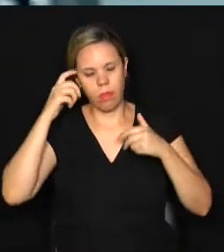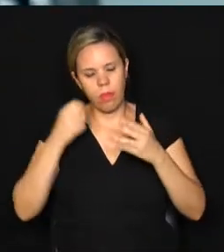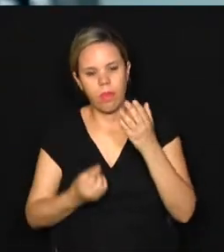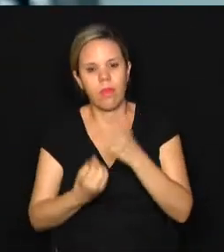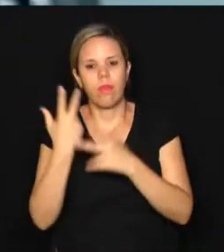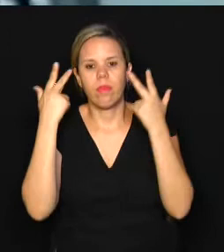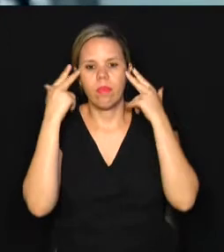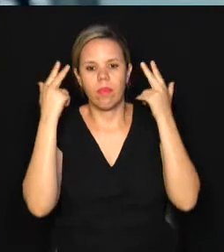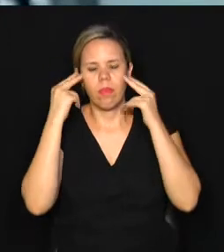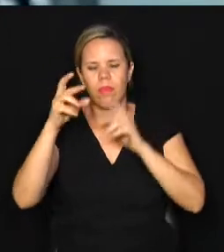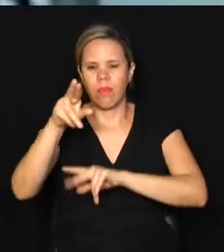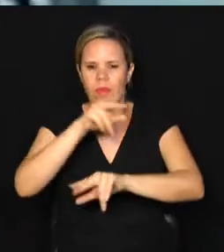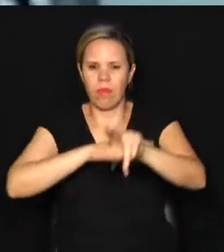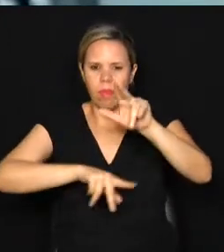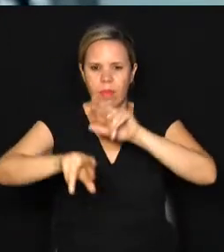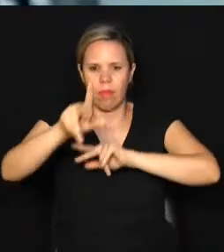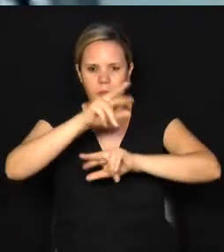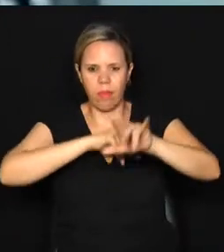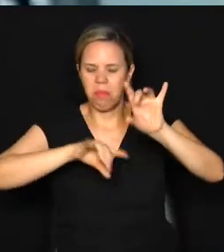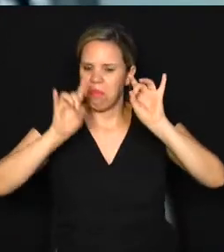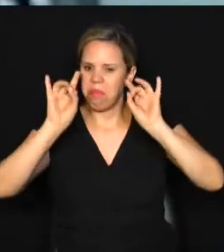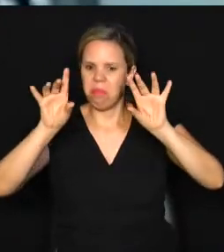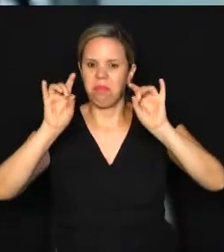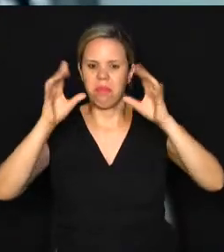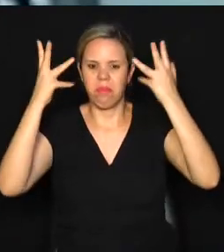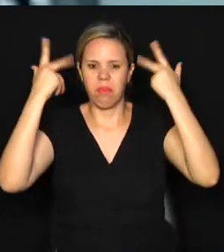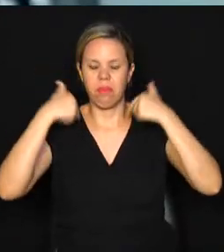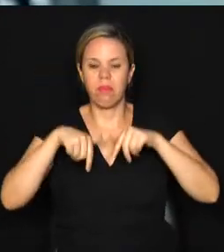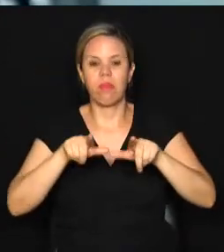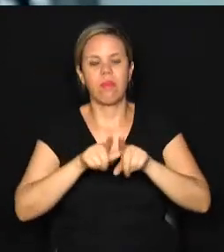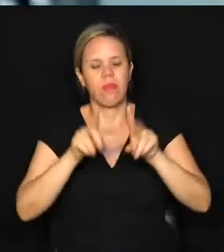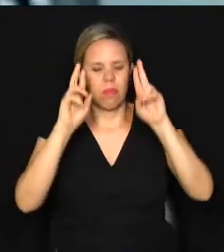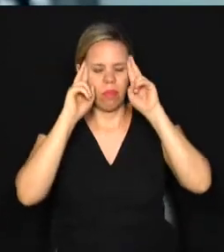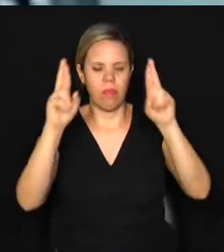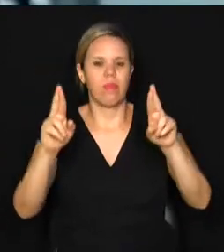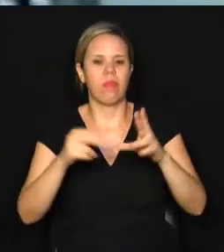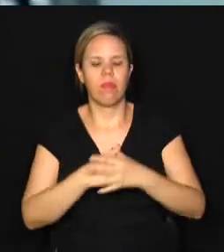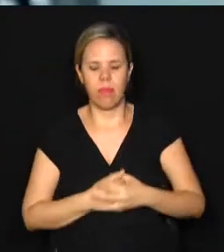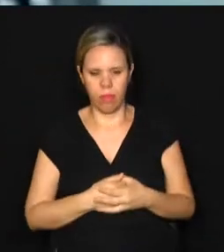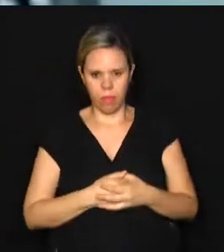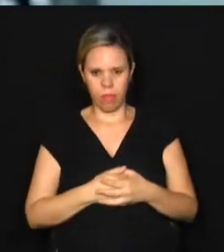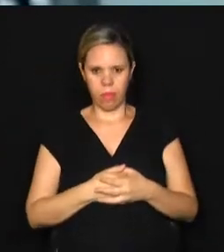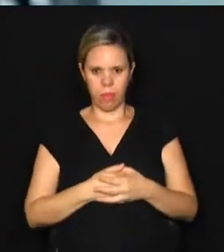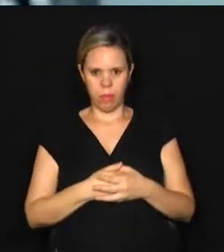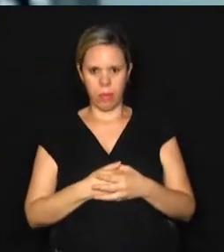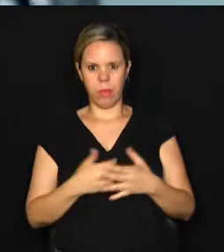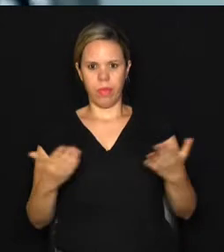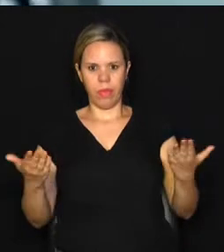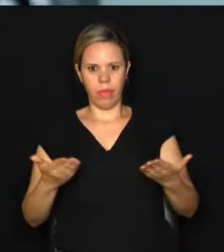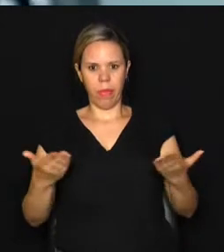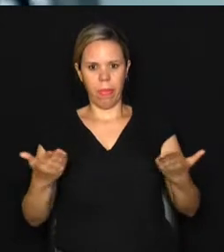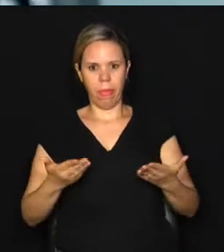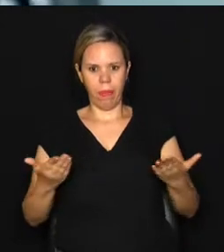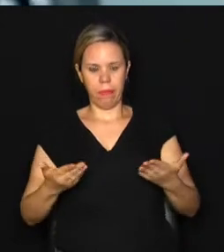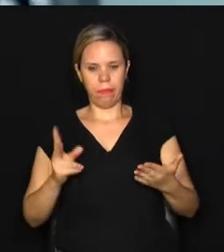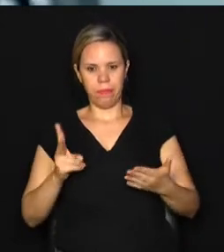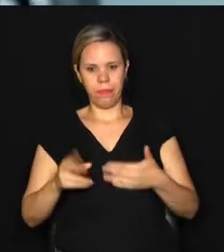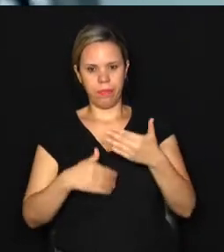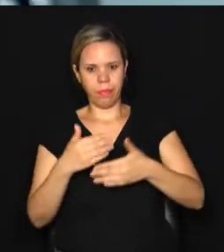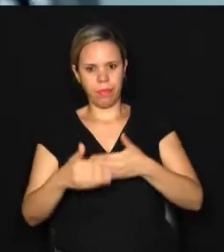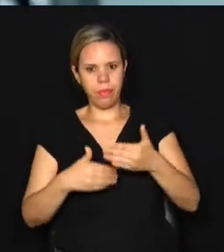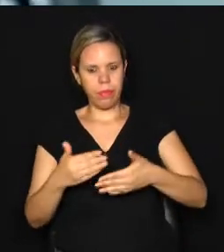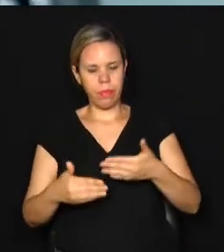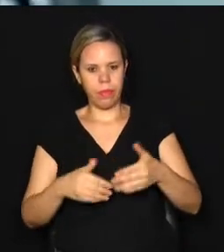uma biodiversidade rica, ela tem que ser, no mínimo, respeitada. Hoje, e cada vez mais